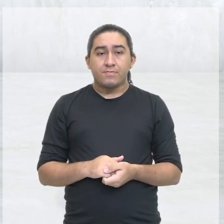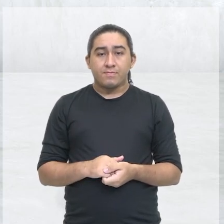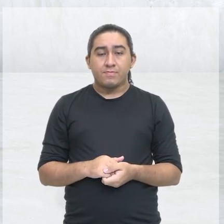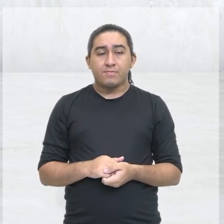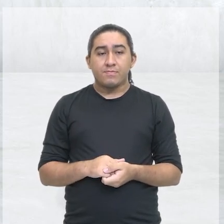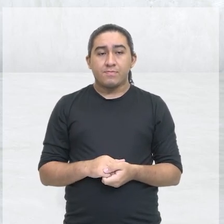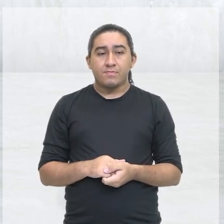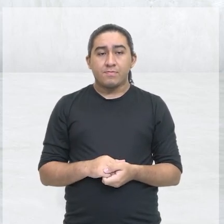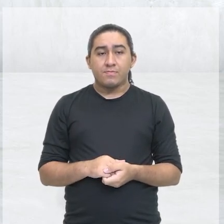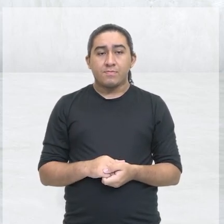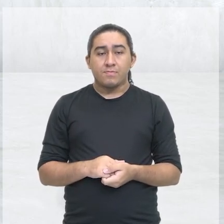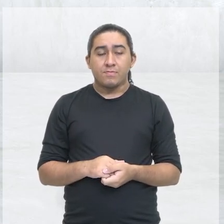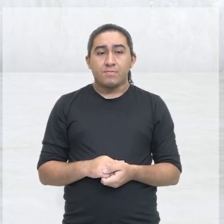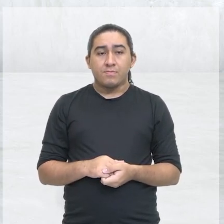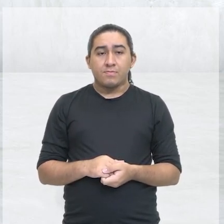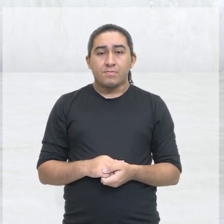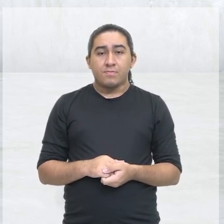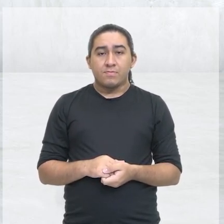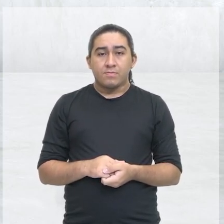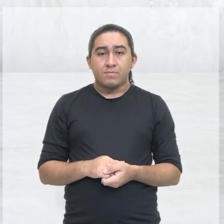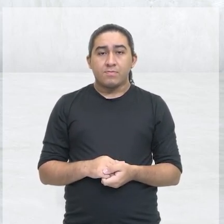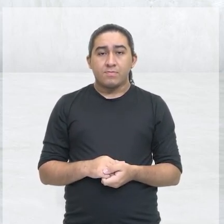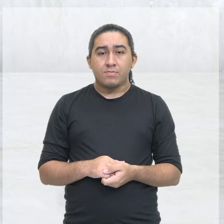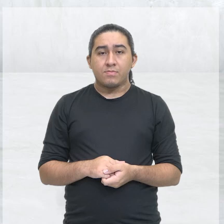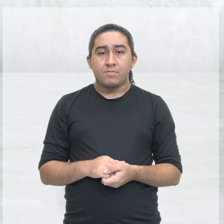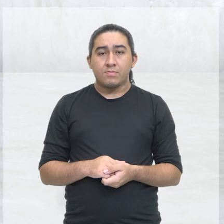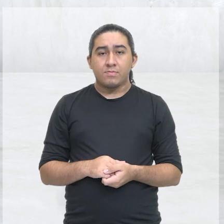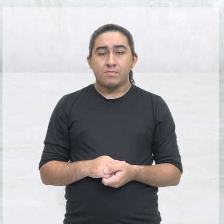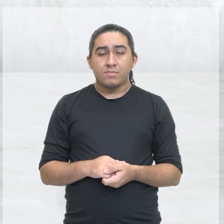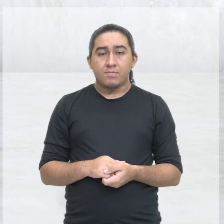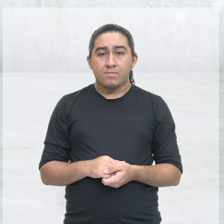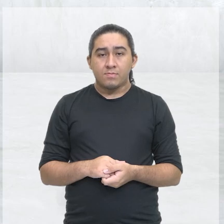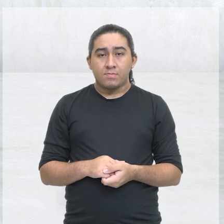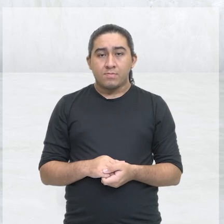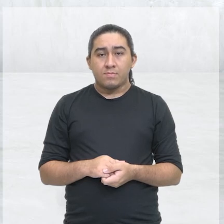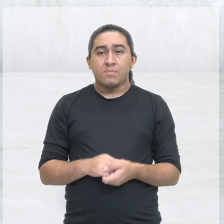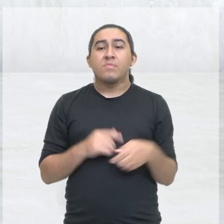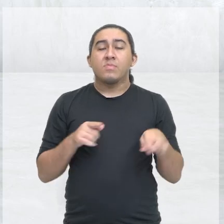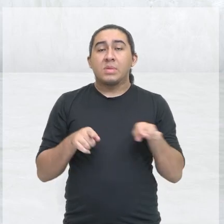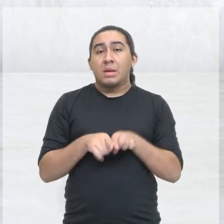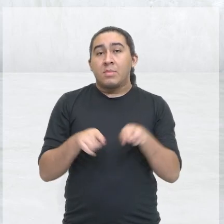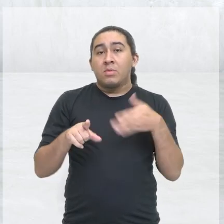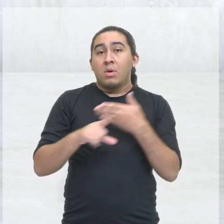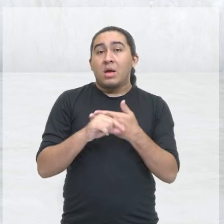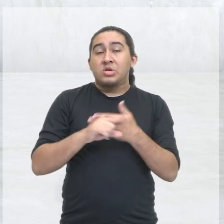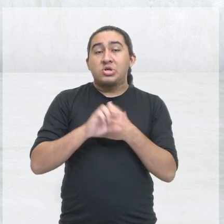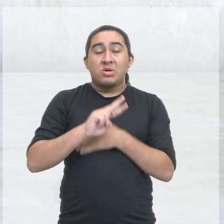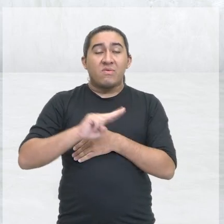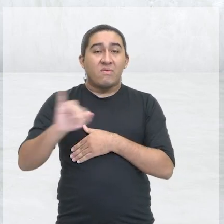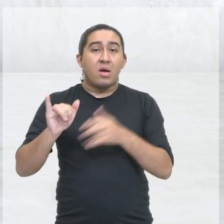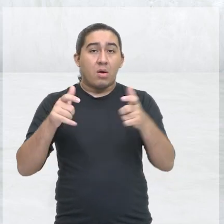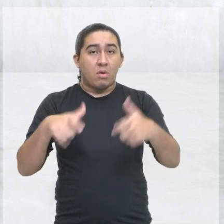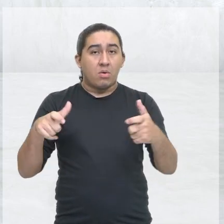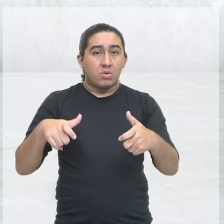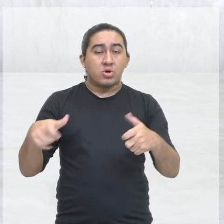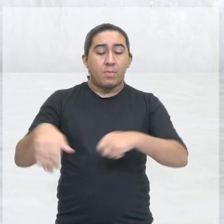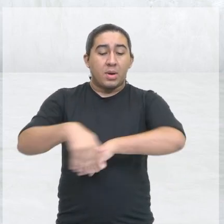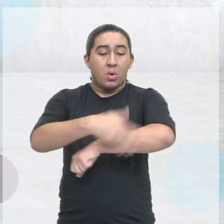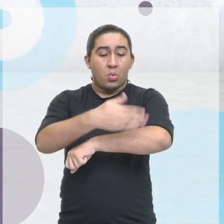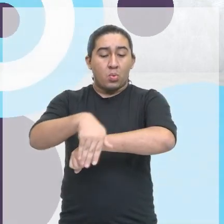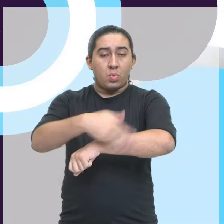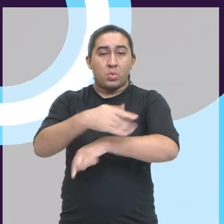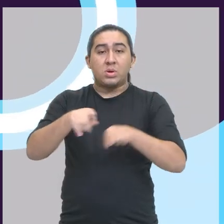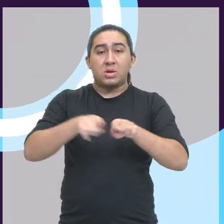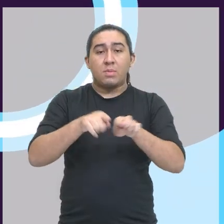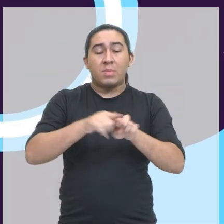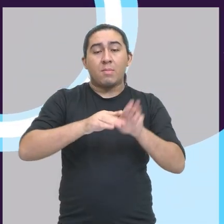povera. Então, além disso, o artista ele foi para as ruas, certo? E pintou